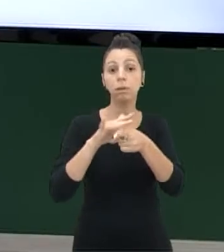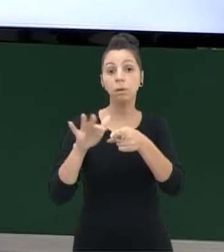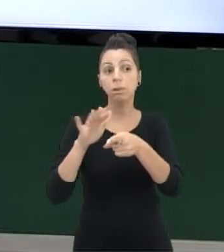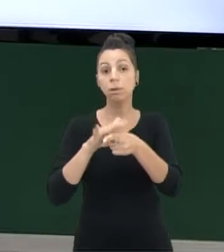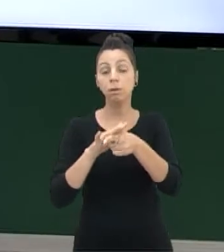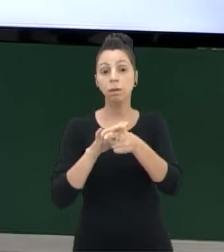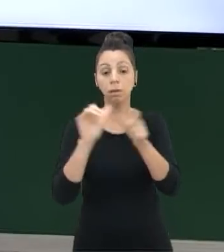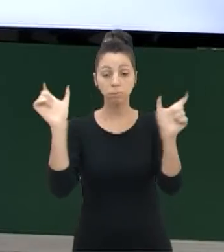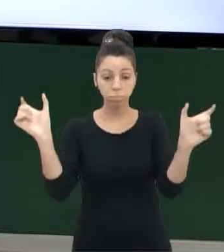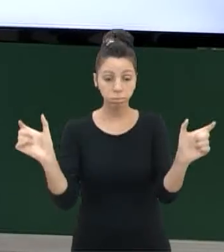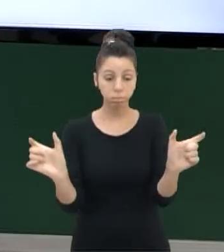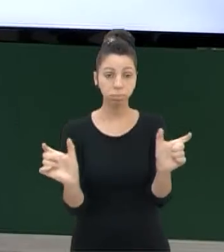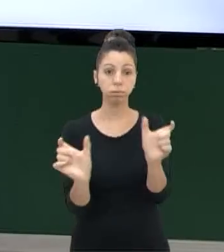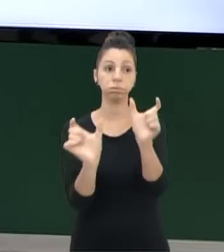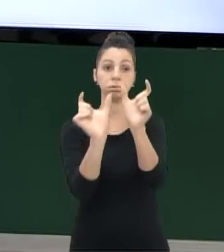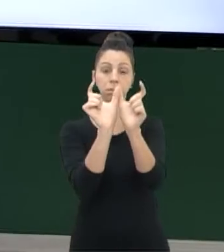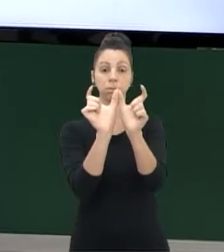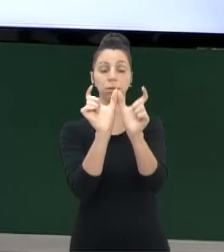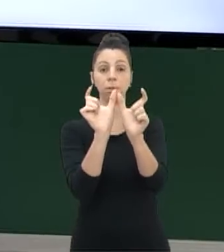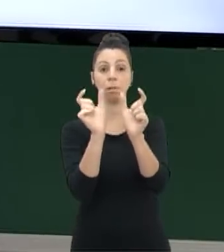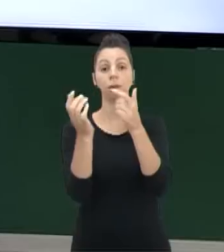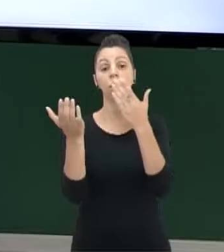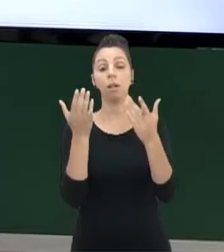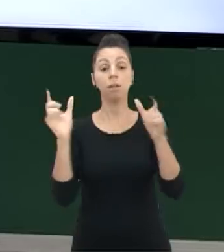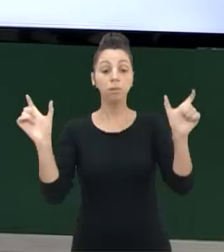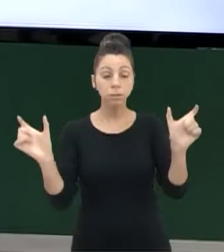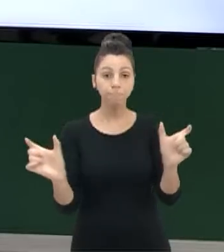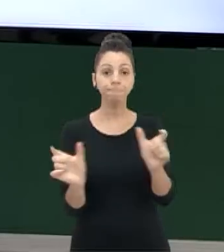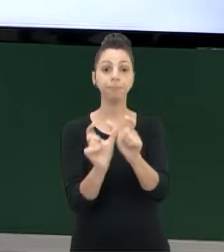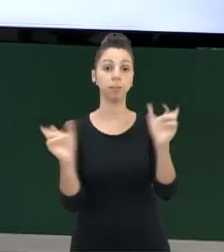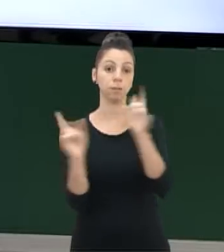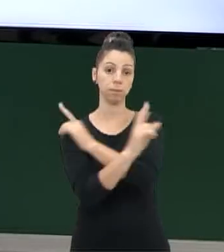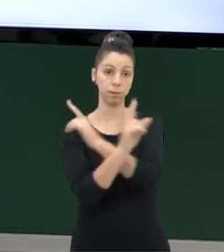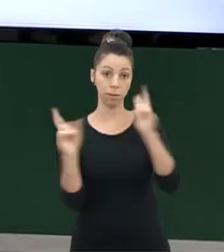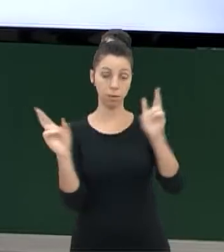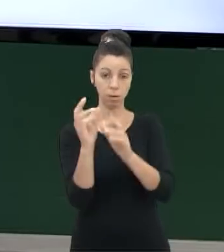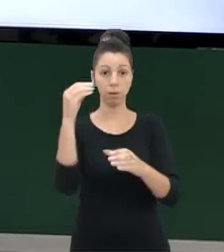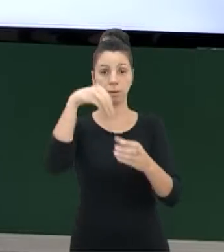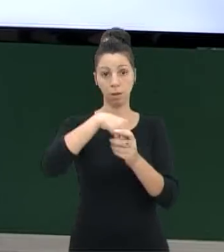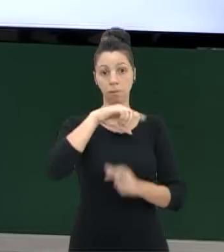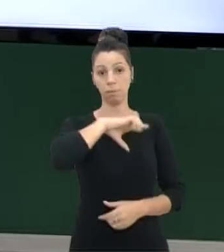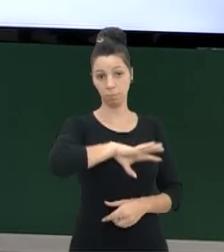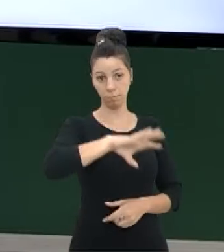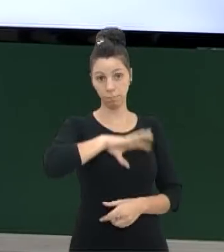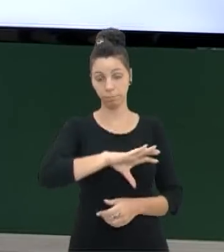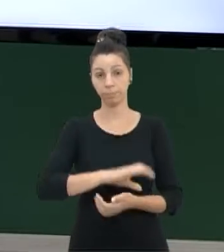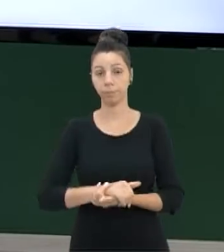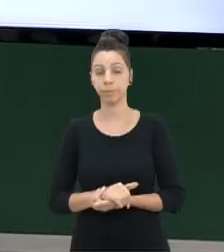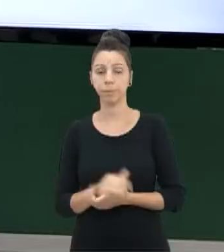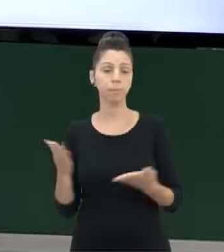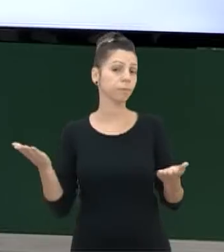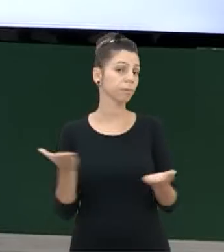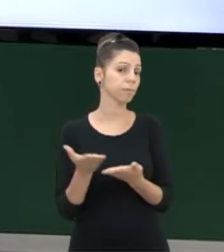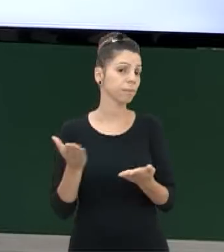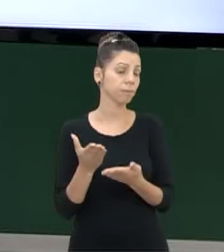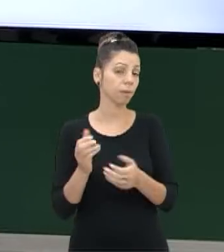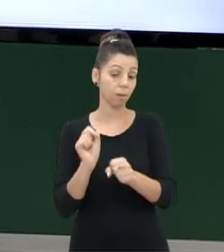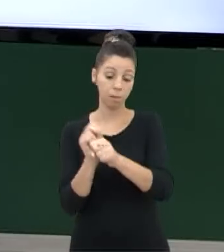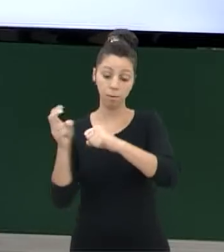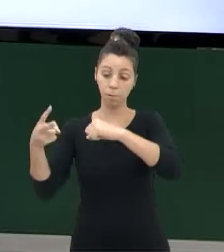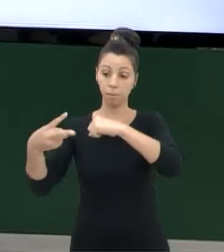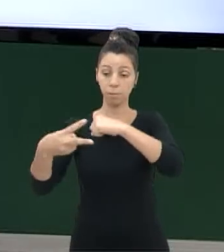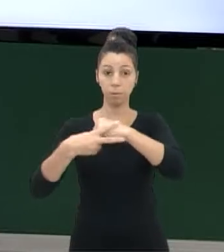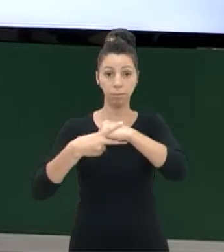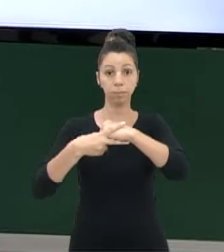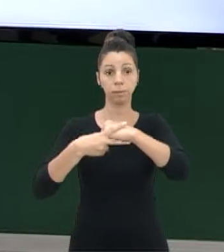Esses dois lados, essas duas discussões se relacionam na língua portuguesa. Quando a gente está falando do advérbio, a gente está